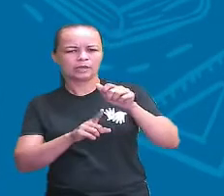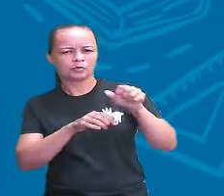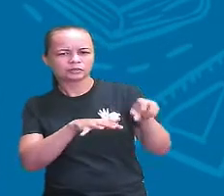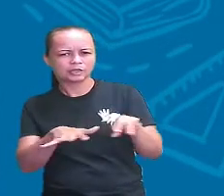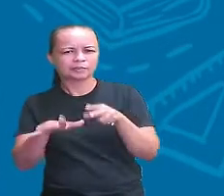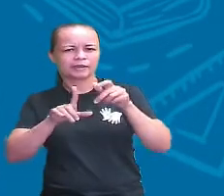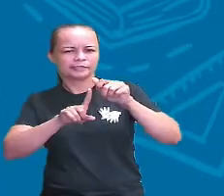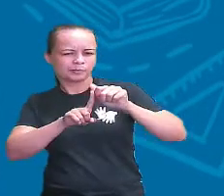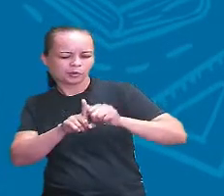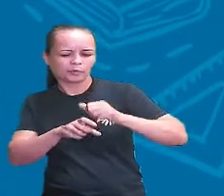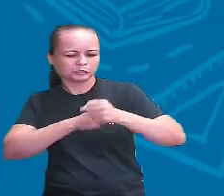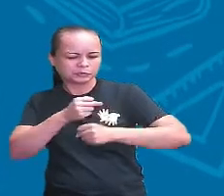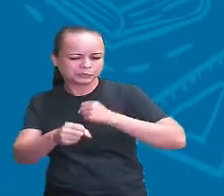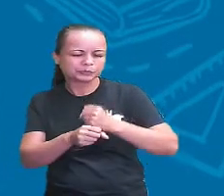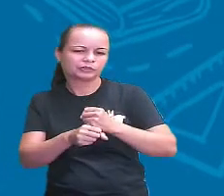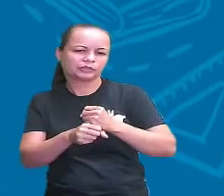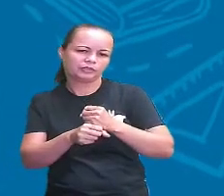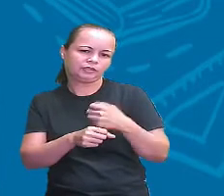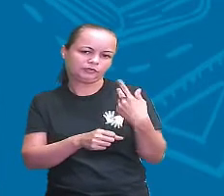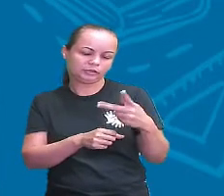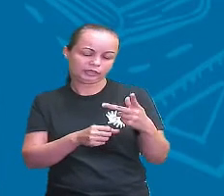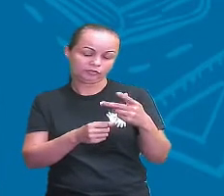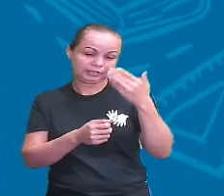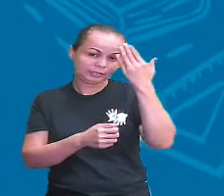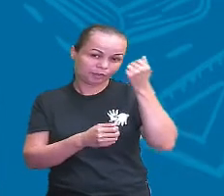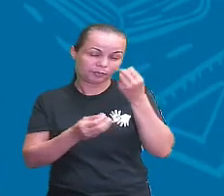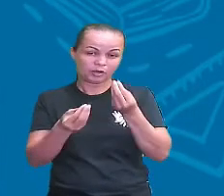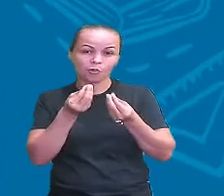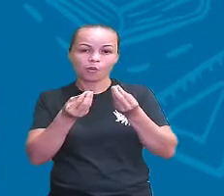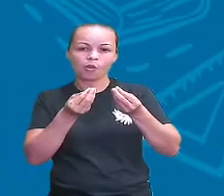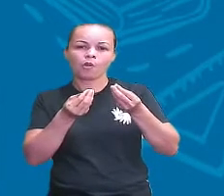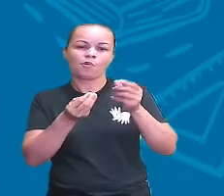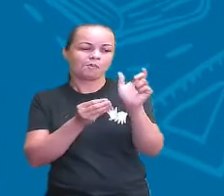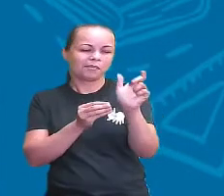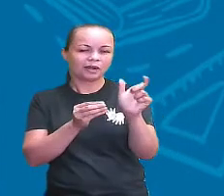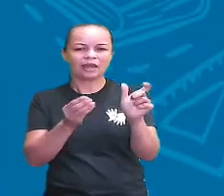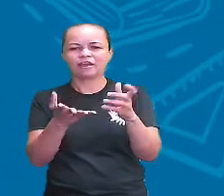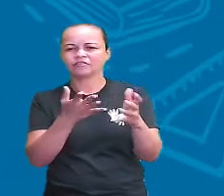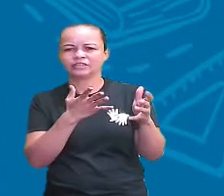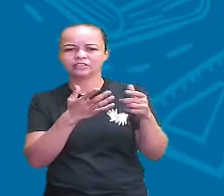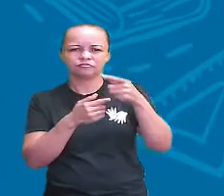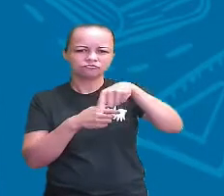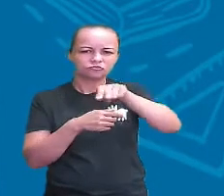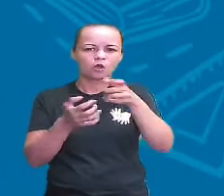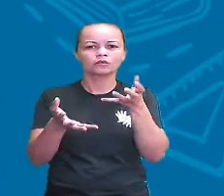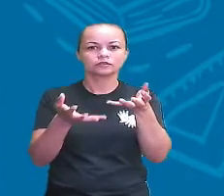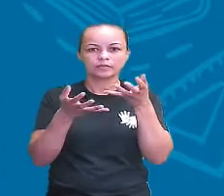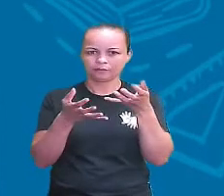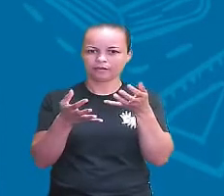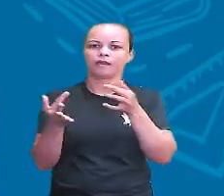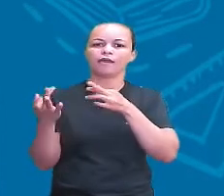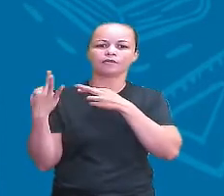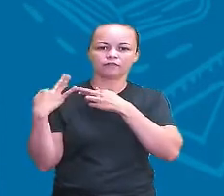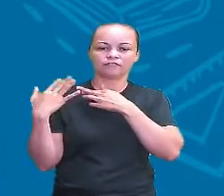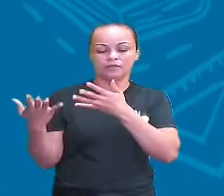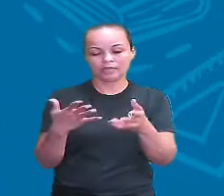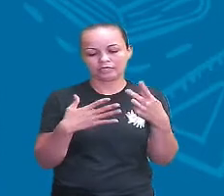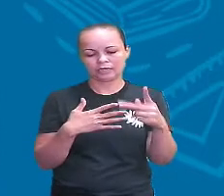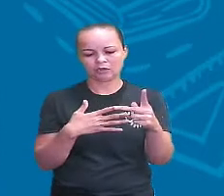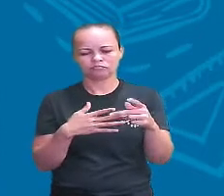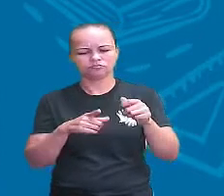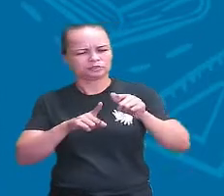gente. É só você saber a palavra que você quer definir. Semana, mês, dia, tá?